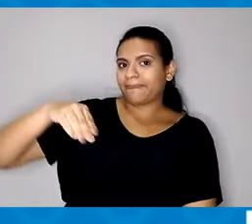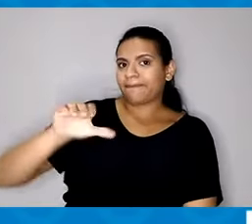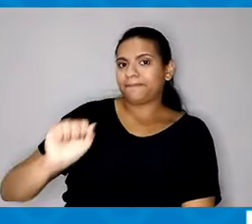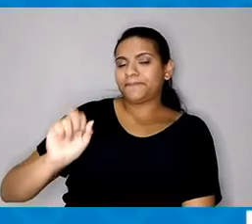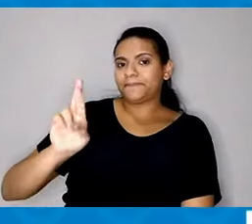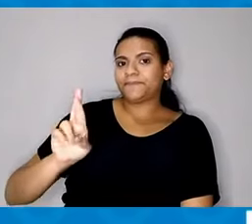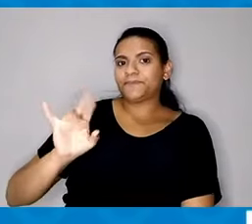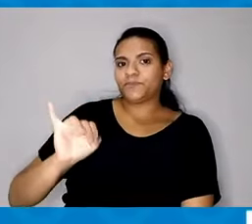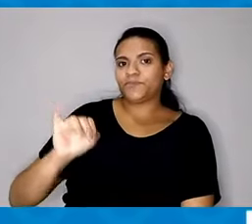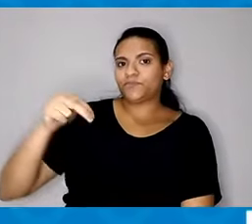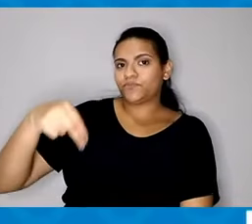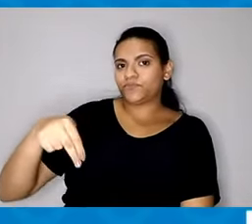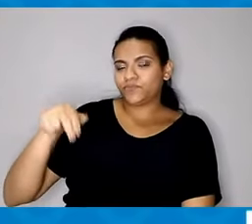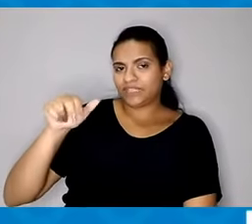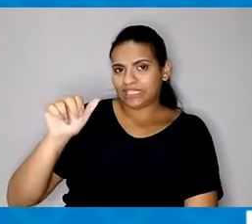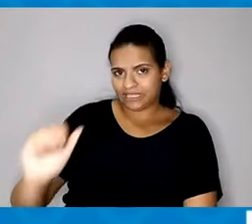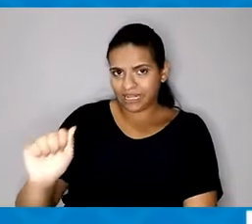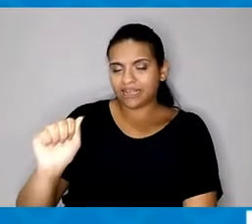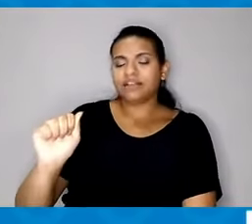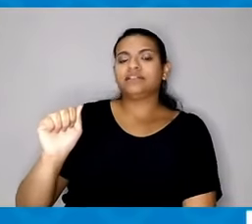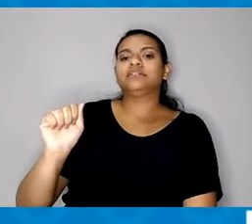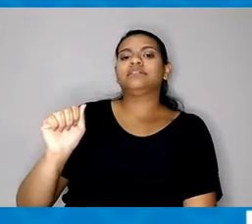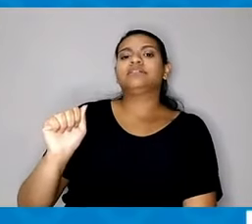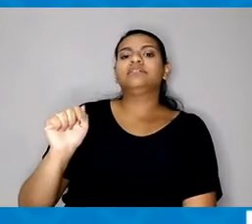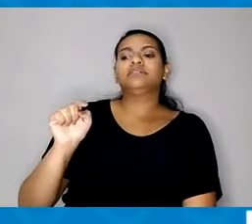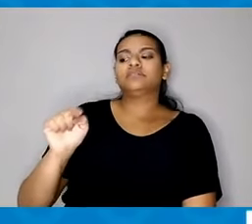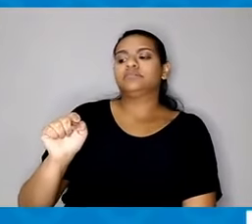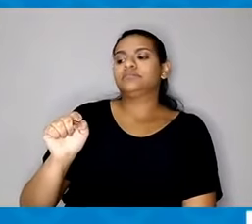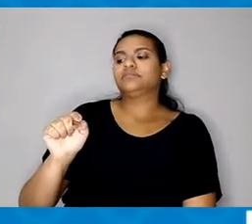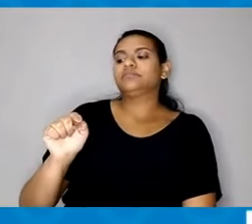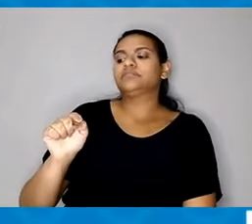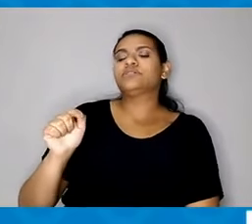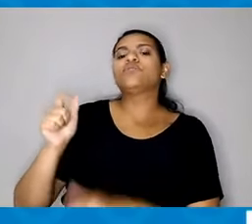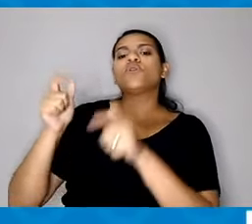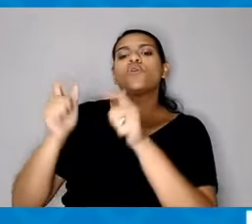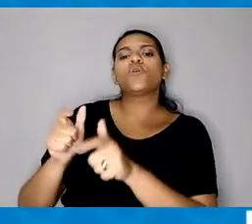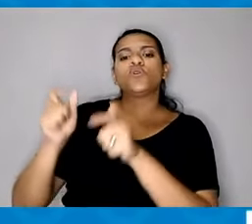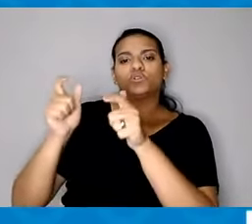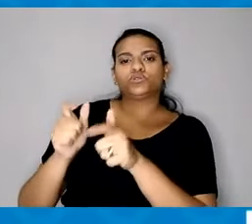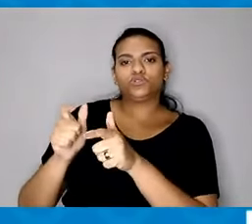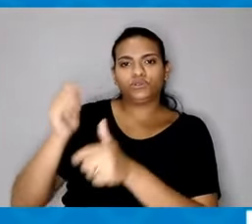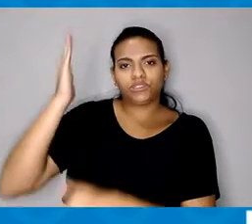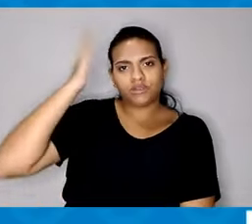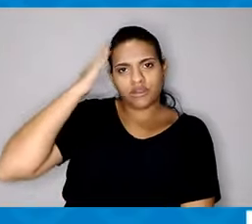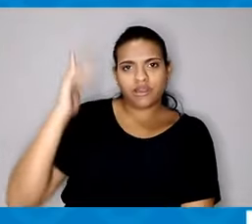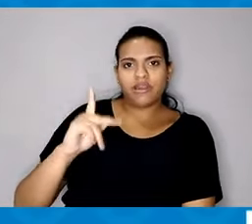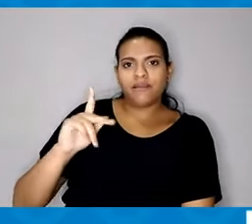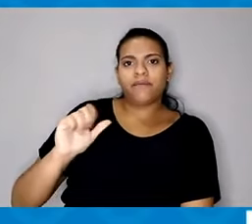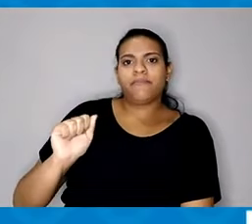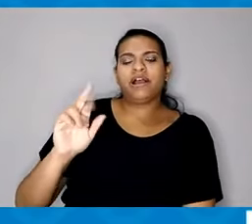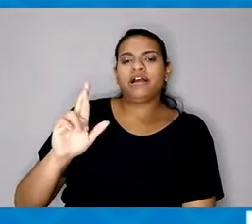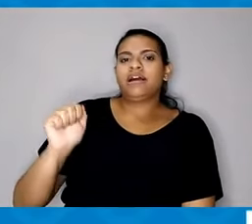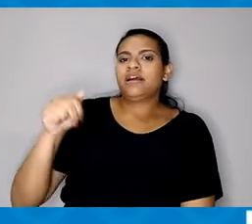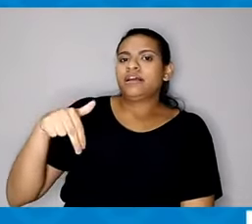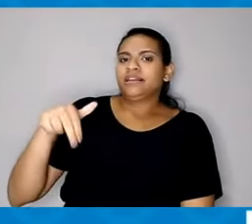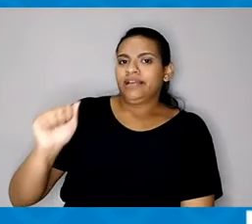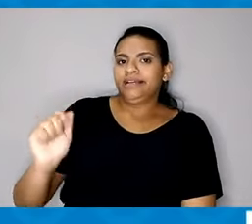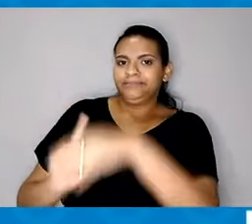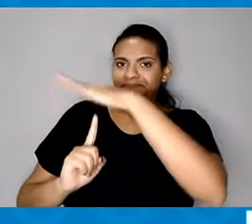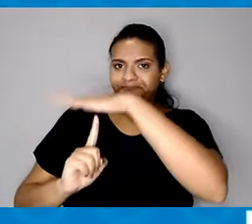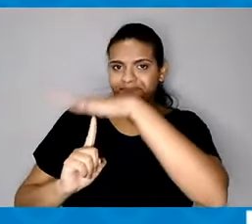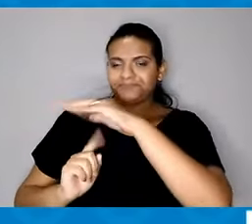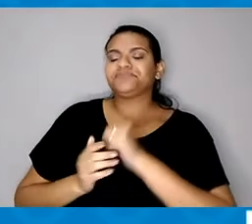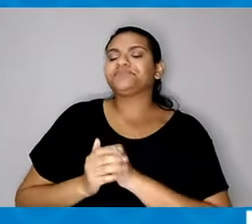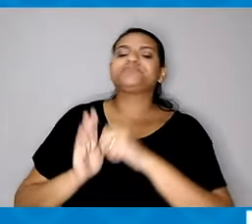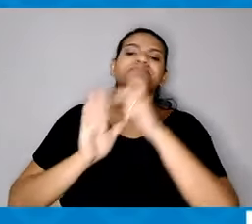Grokorhisky, desculpe se eu falei errado o sobrenome, ela é de Palotina, do Paraná, do projeto Reflorestamento, utilizando